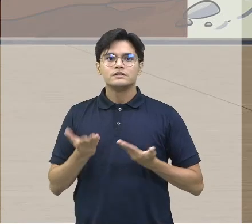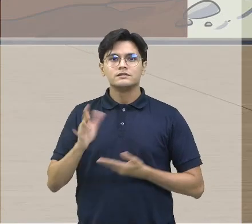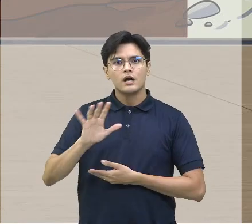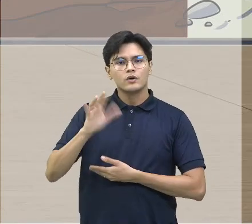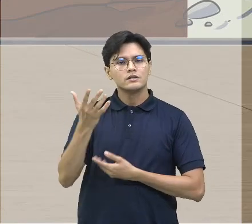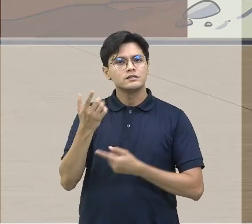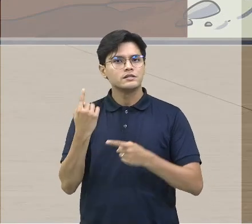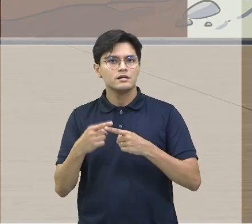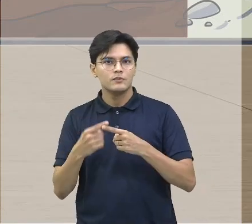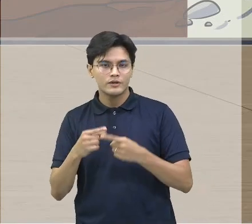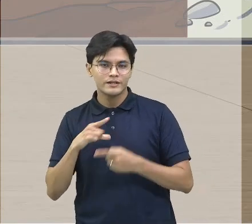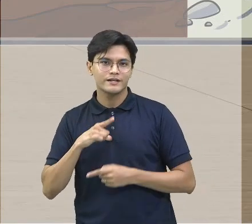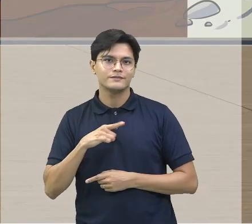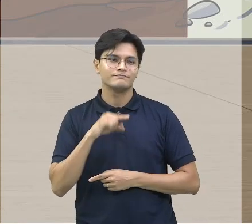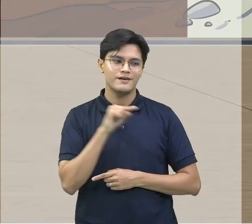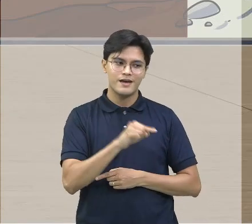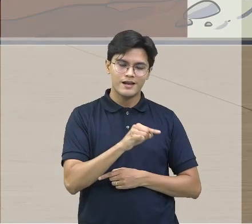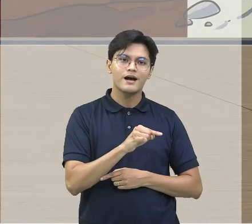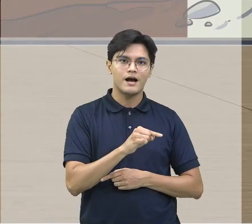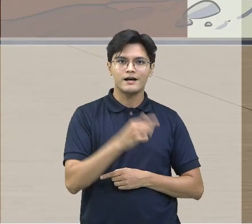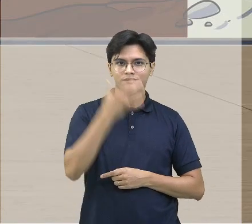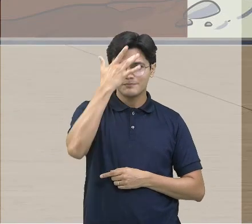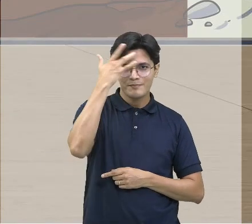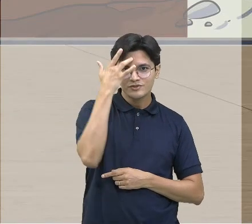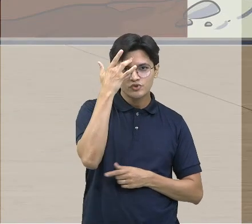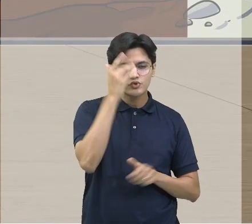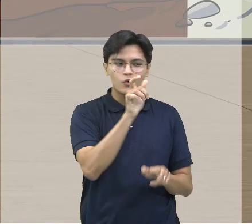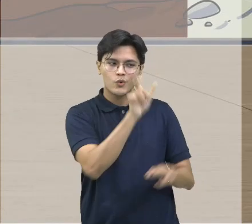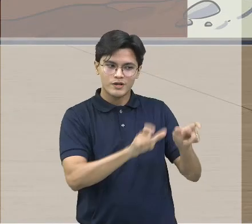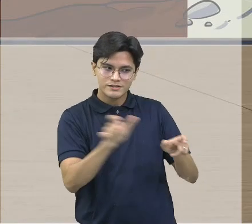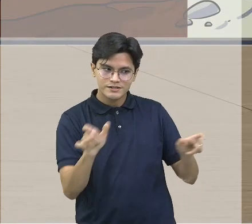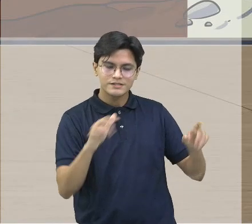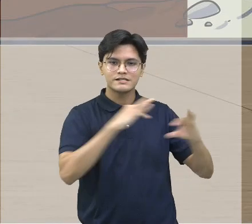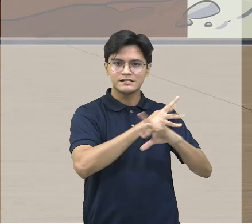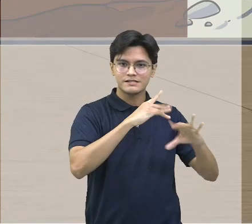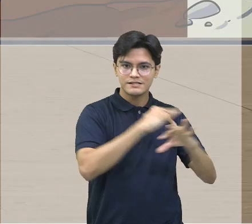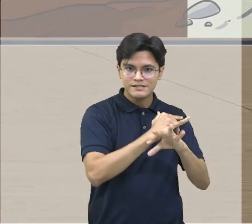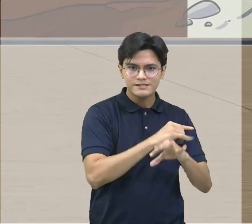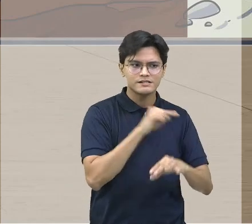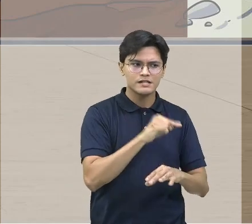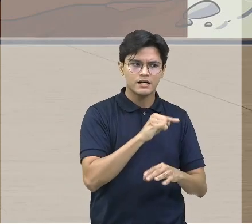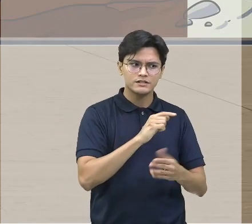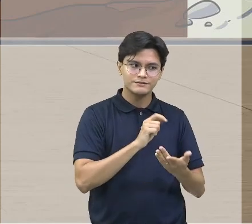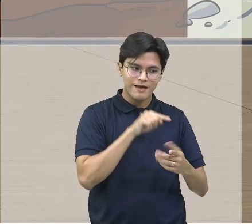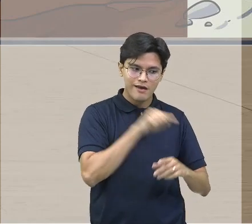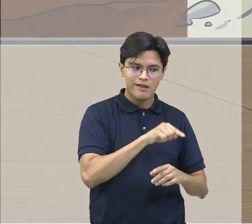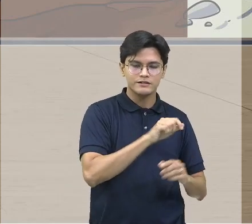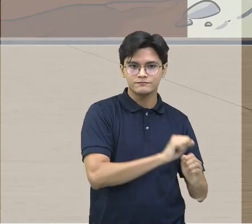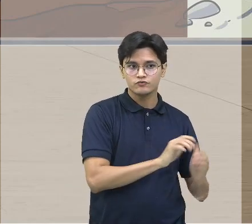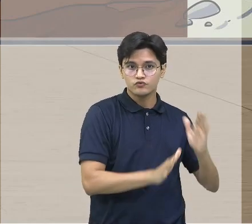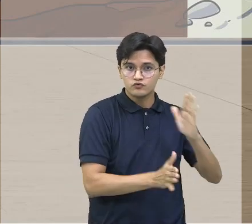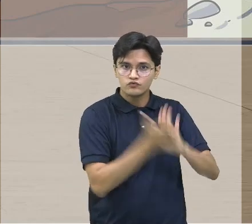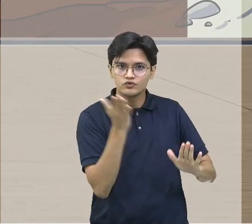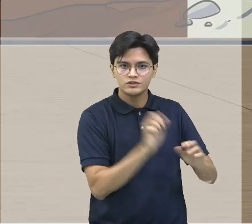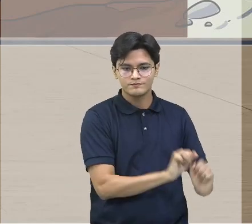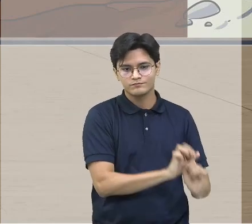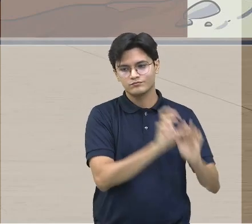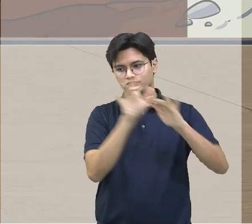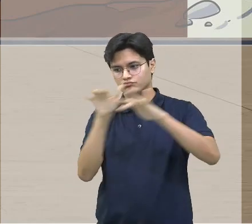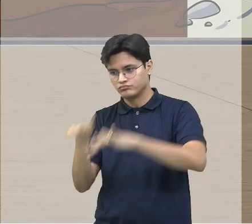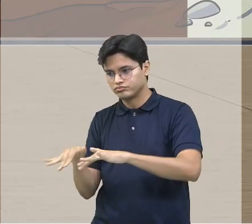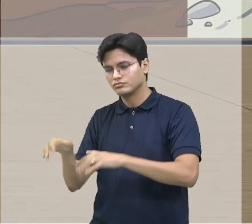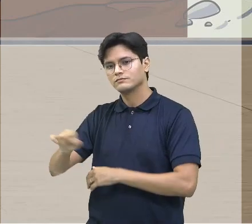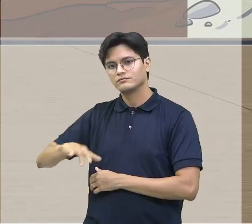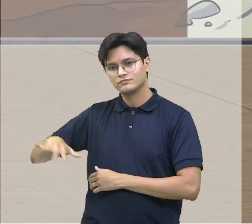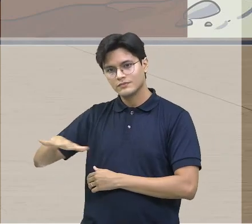de forçação que as pessoas acabavam sofrendo de sair da cidade e se fixando no campo, porque não foram apenas as pessoas